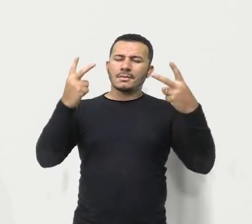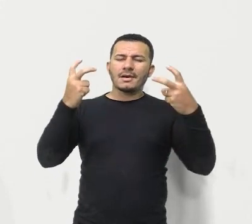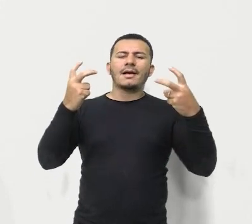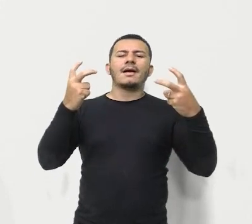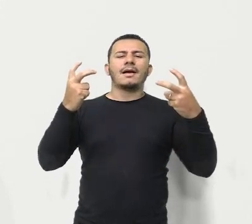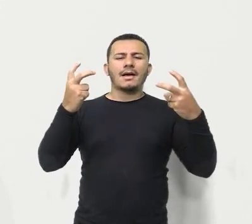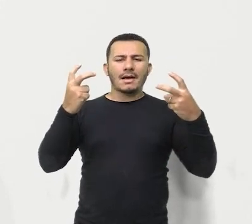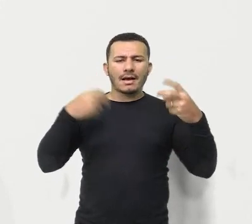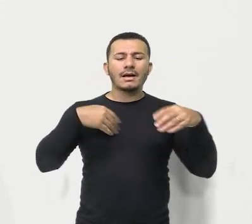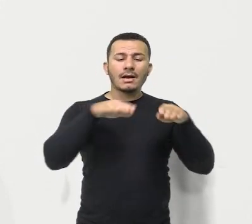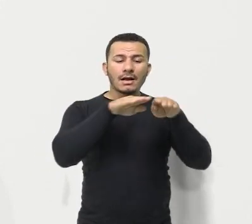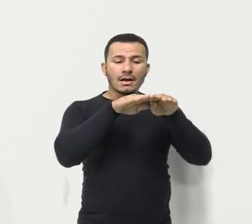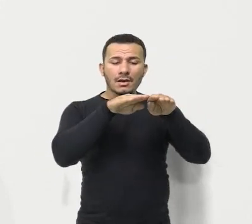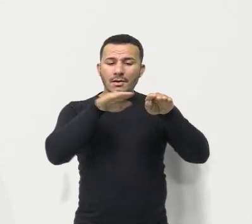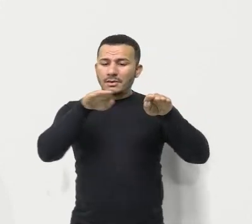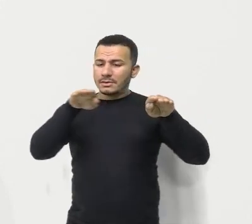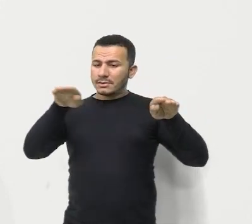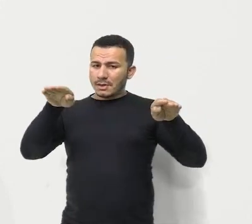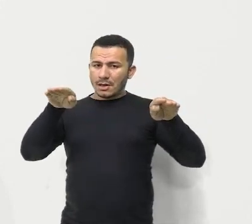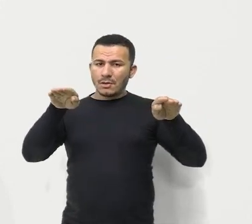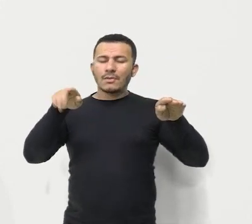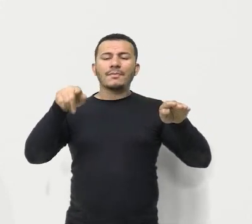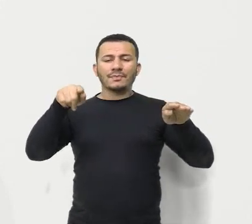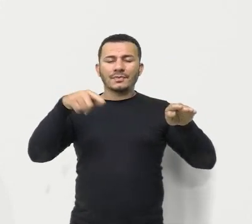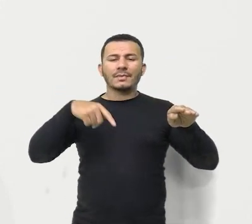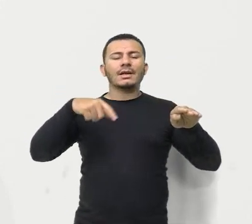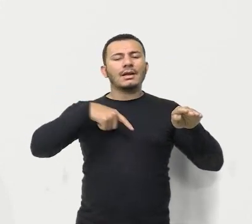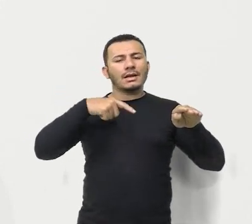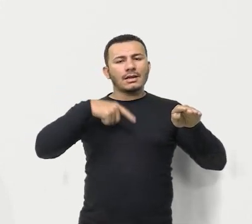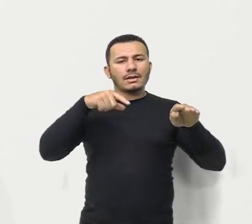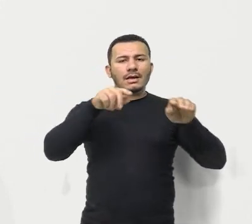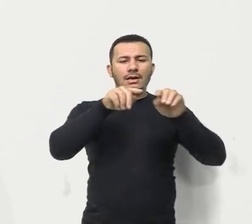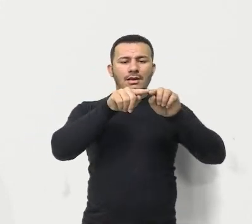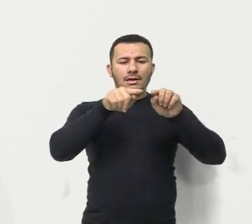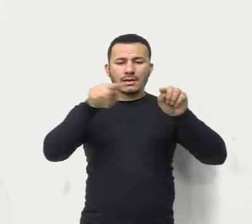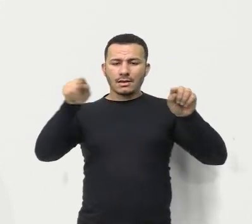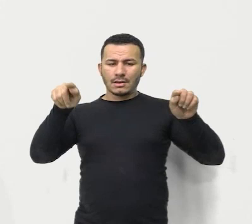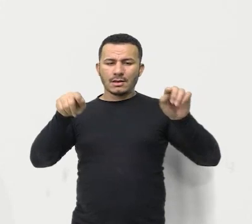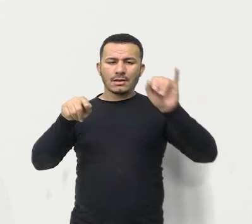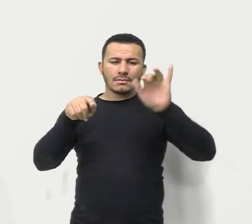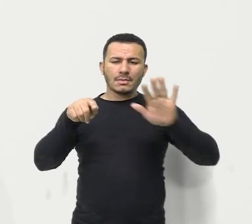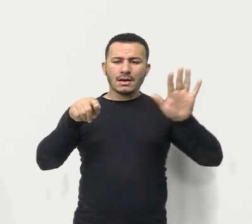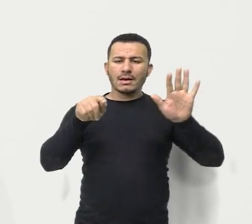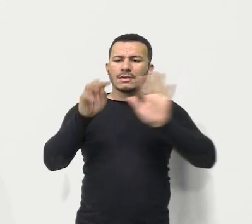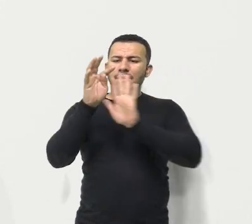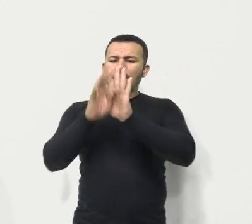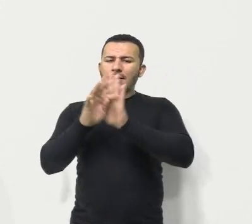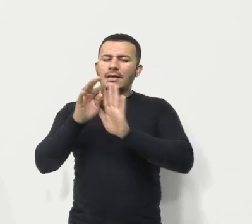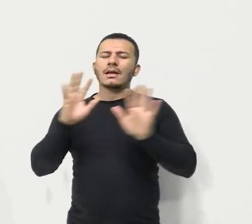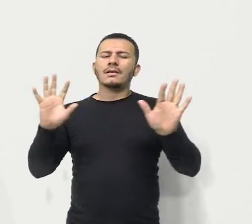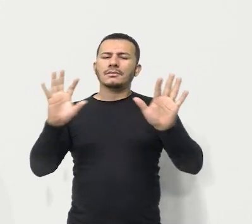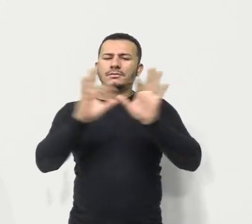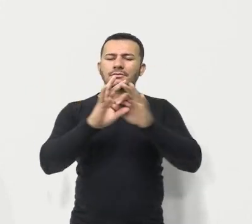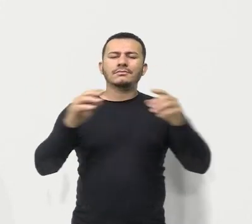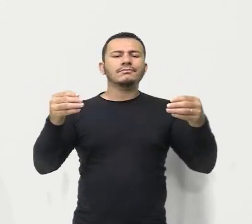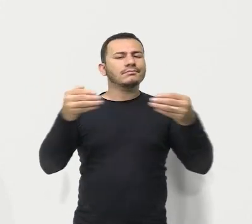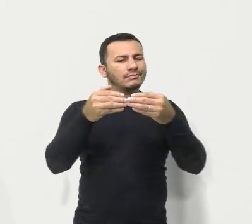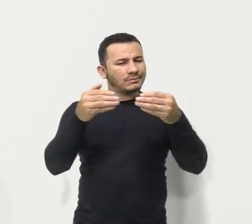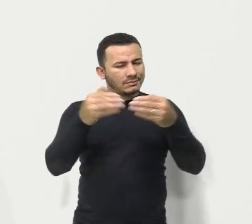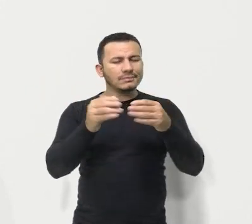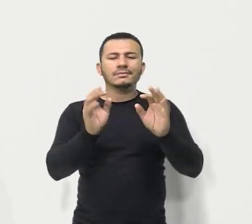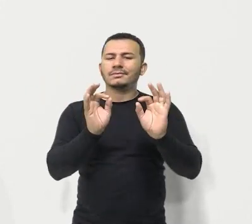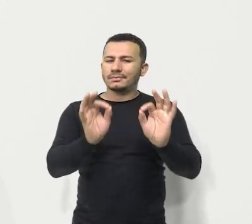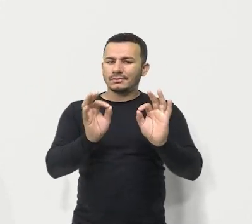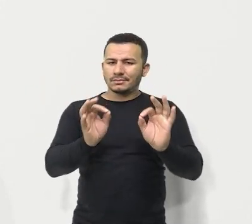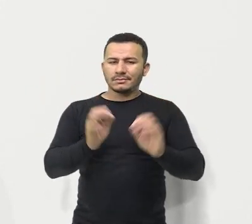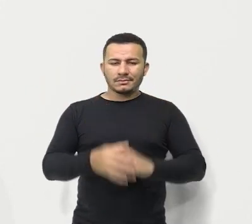que horizontalmente a imagem e o texto escrito que estão na parte de cima são coerentes um com o outro, meio que